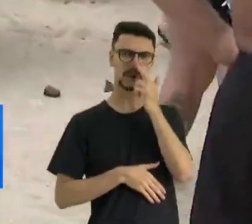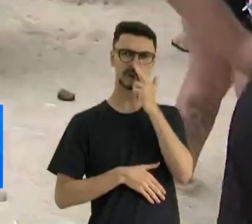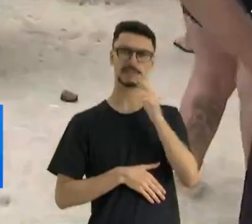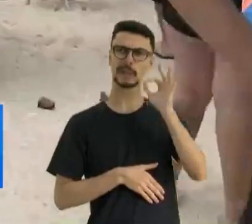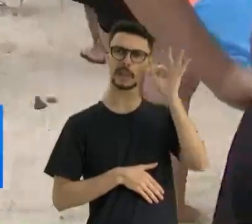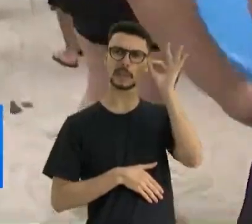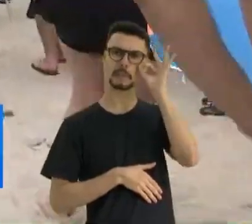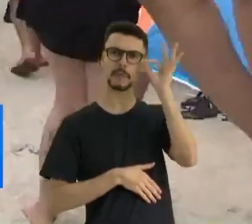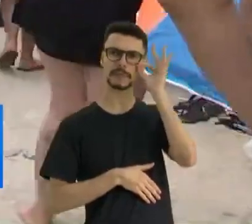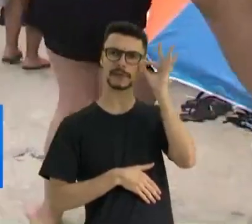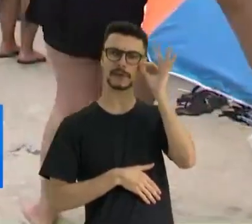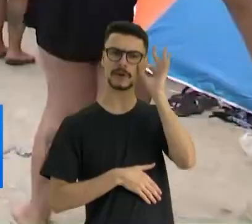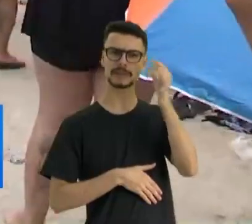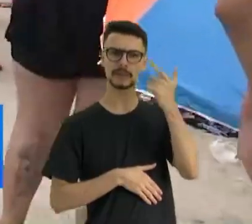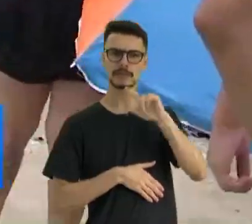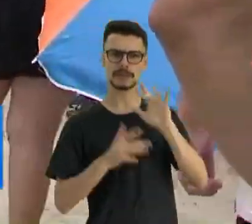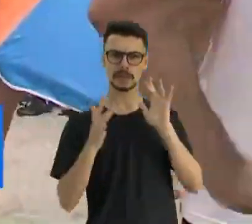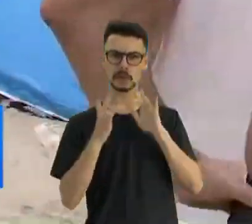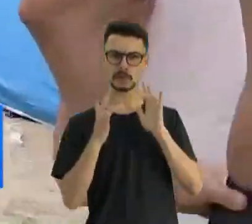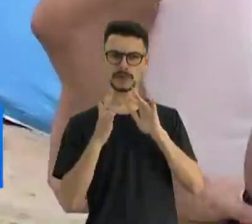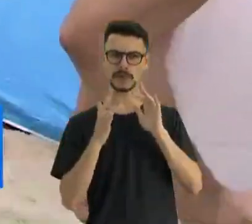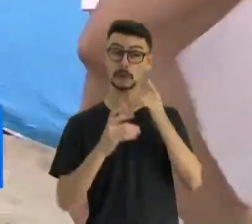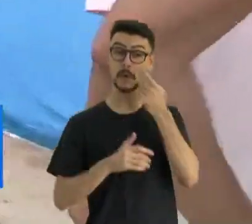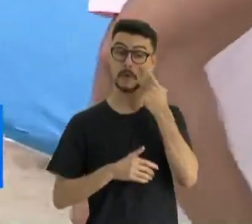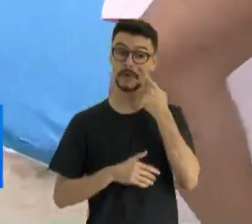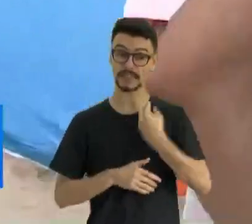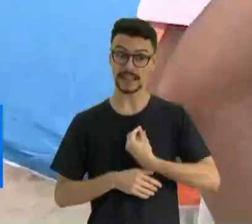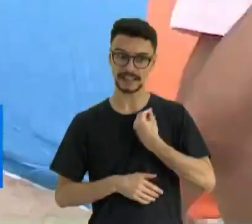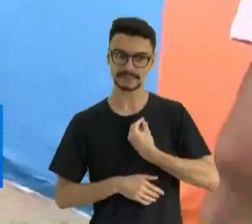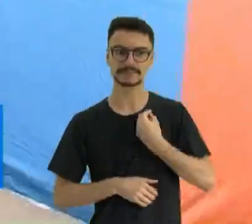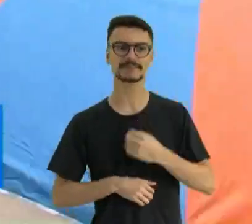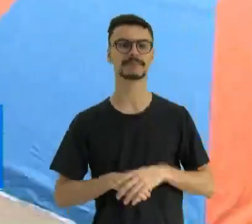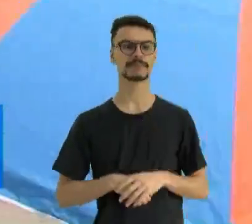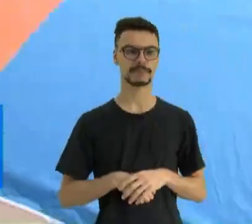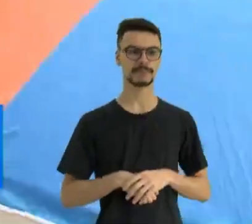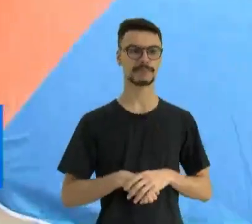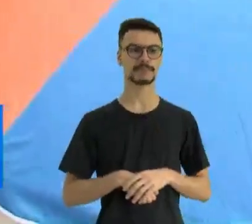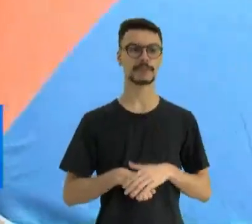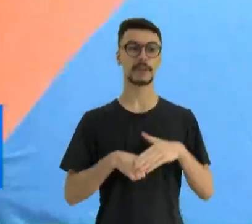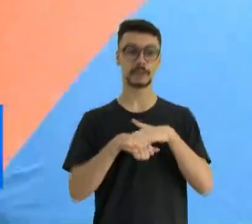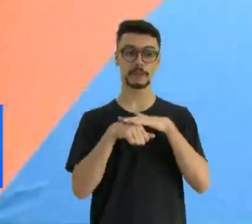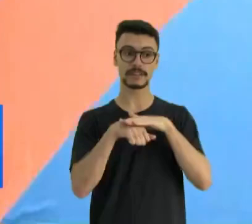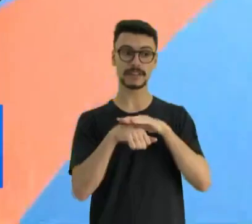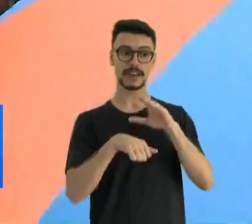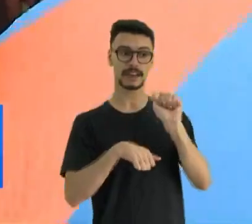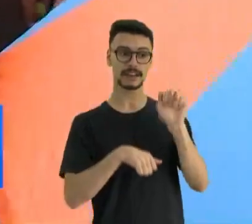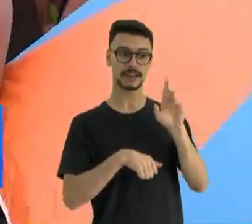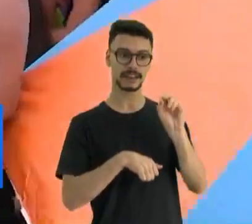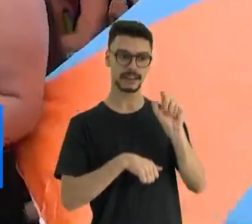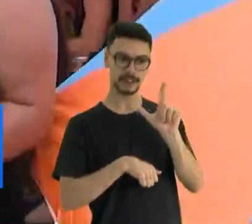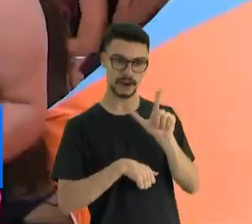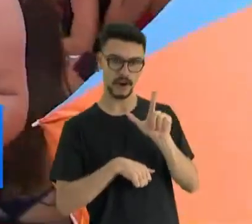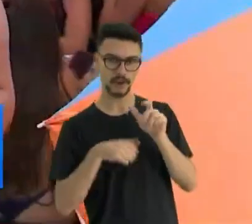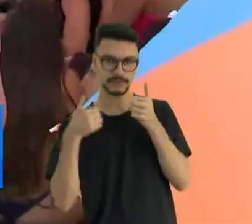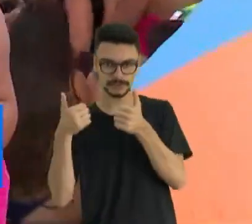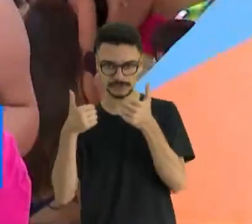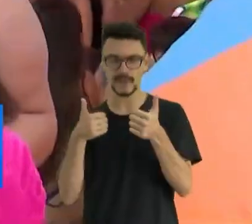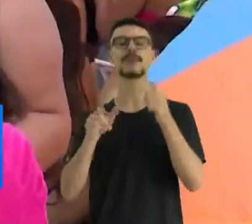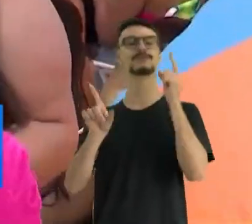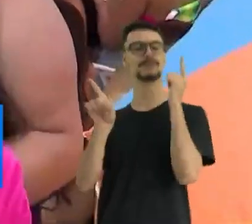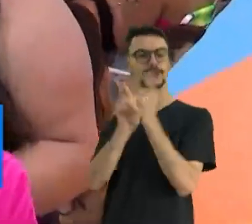ver se eu consigo falar com ela. Ah, ela tá aqui, ó. Vem aqui, pessoal. Vou falar aqui com a Carol. Oi, Carol, oi. Tudo bem? Achei